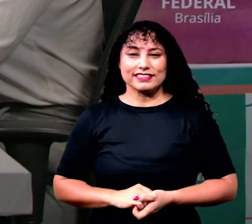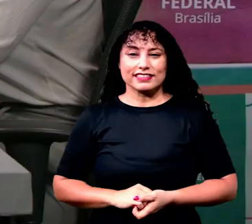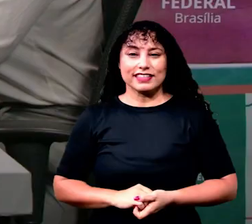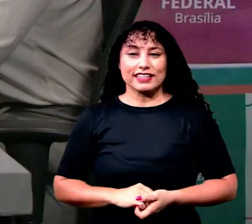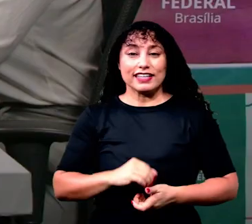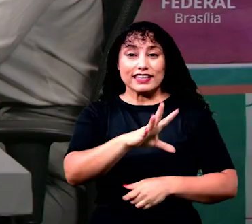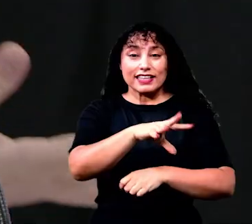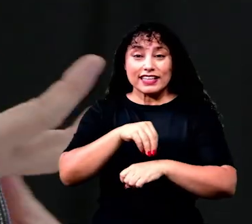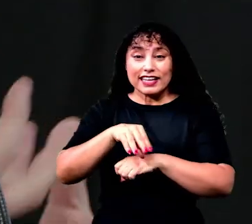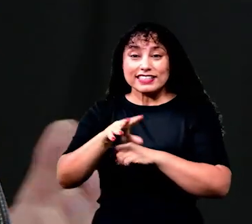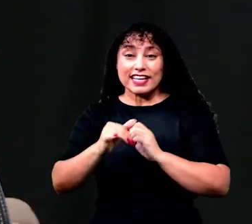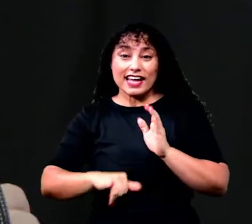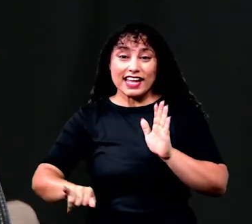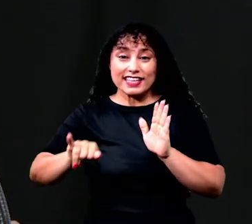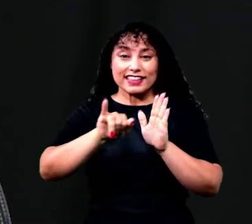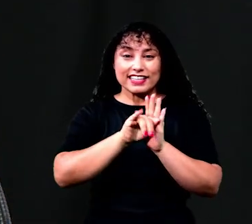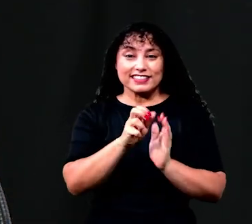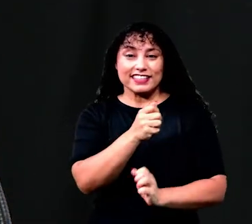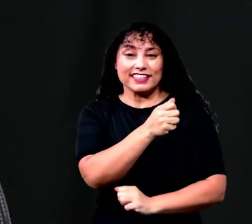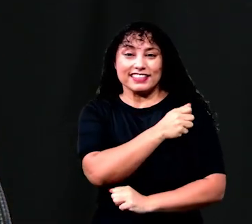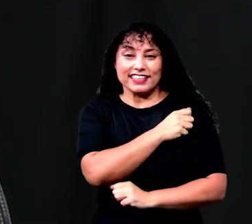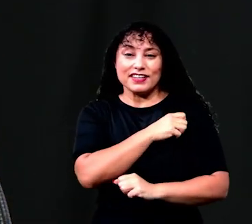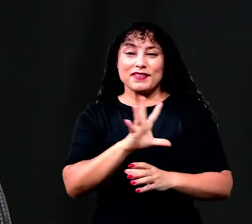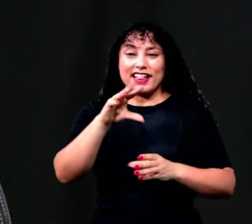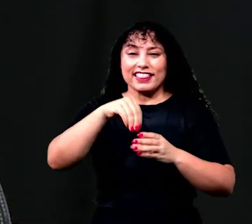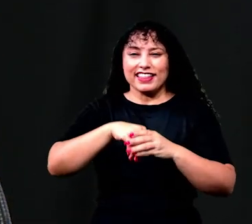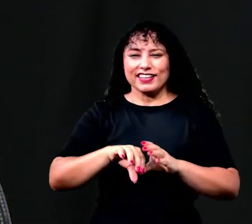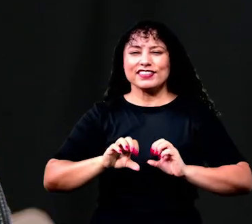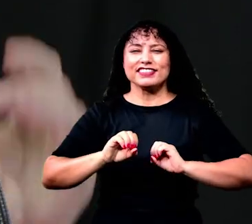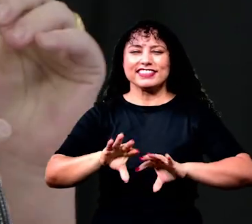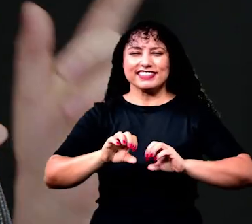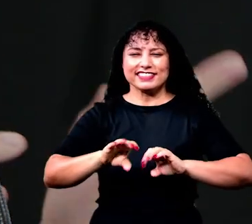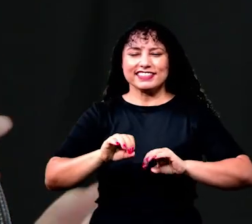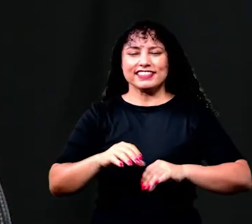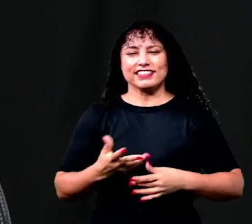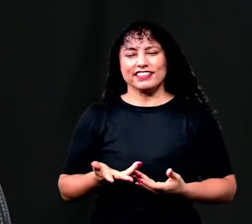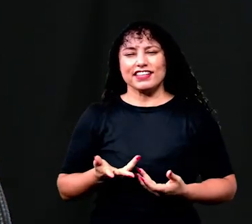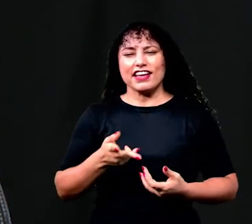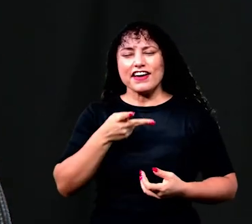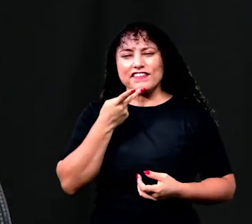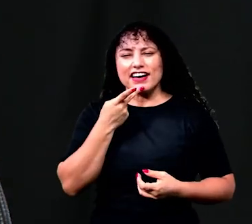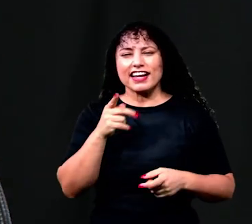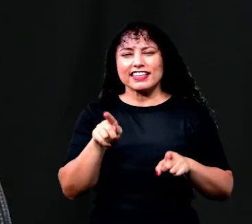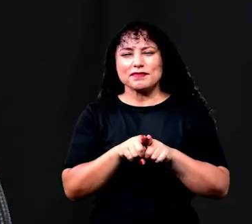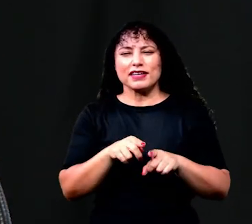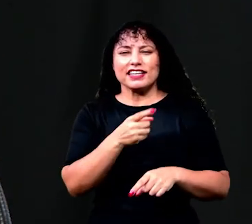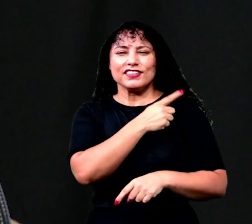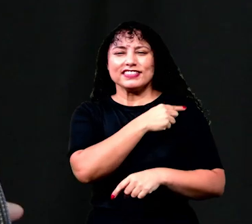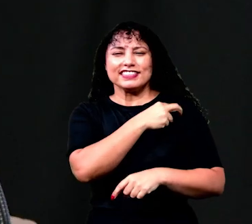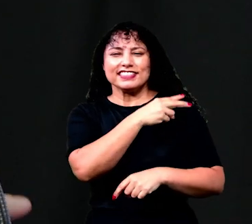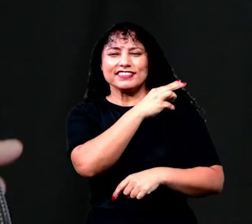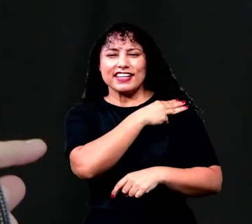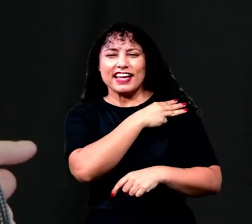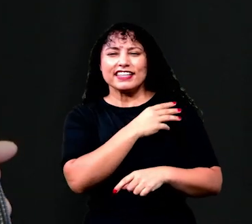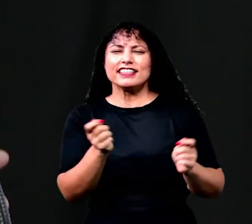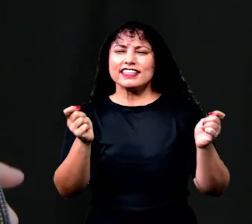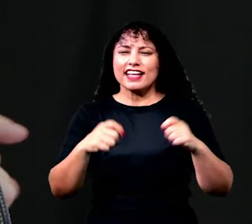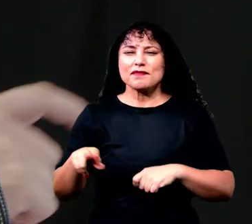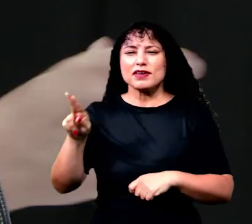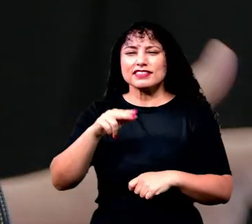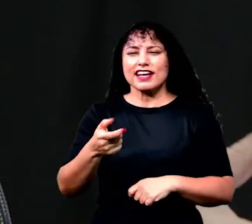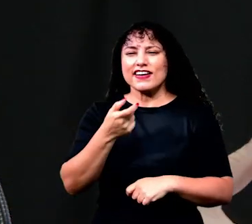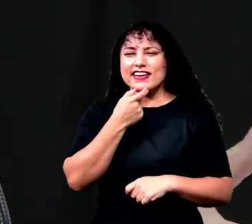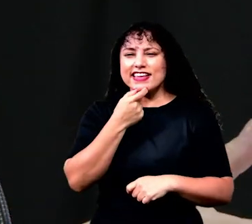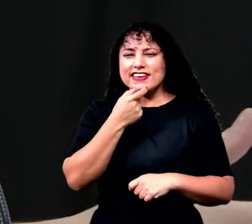trazer a identidade do estudante para dentro do ensino, né? Sim. Eu diria até que no ensino médio a gente poderia usar o inglês